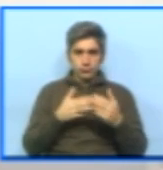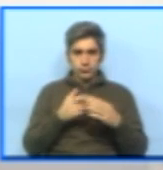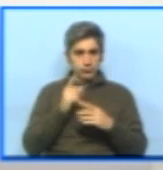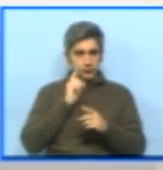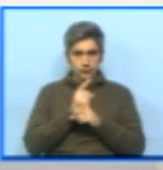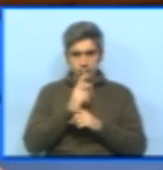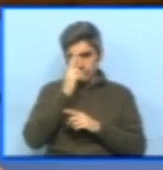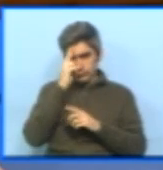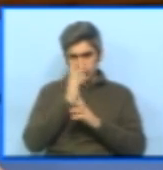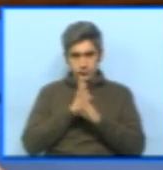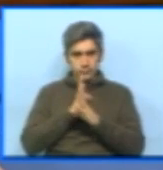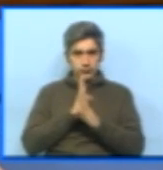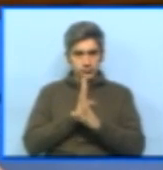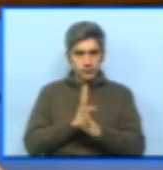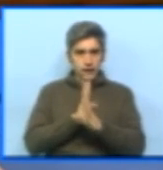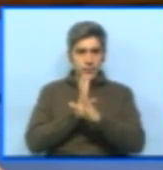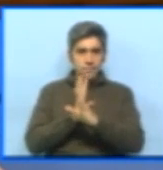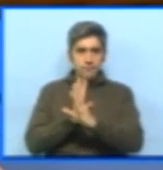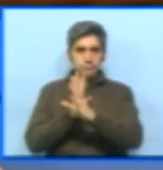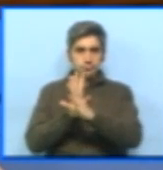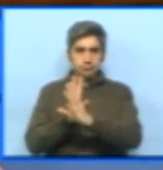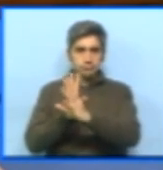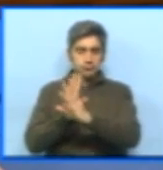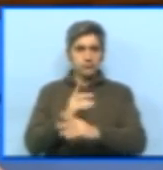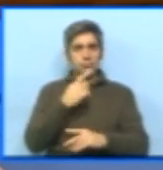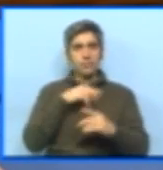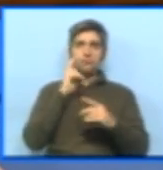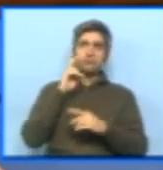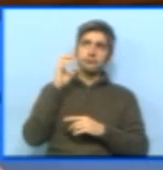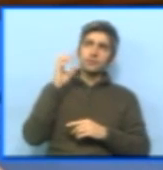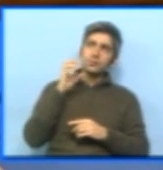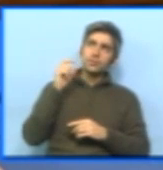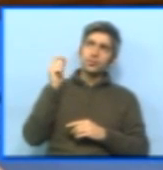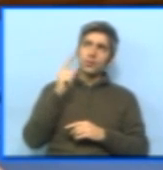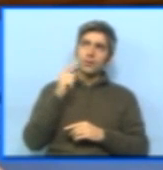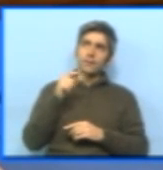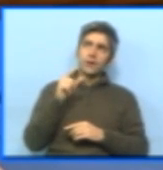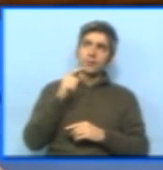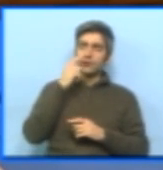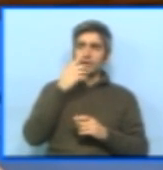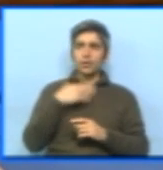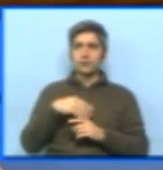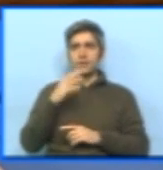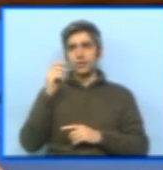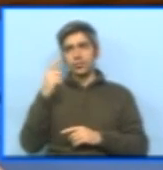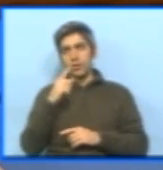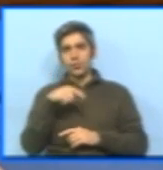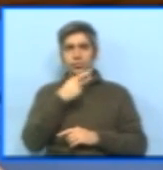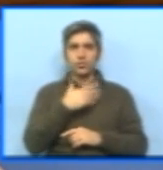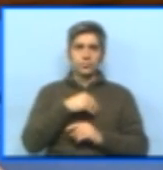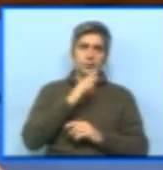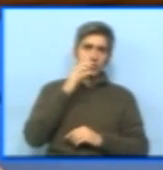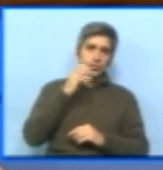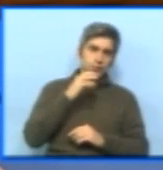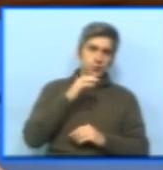nós perguntamos a ver se vai fazer sol, se vai fazer chuva, às vezes há pessoas que gostam mais do sol, outros mais da